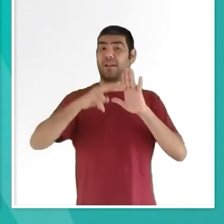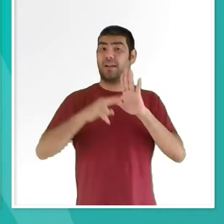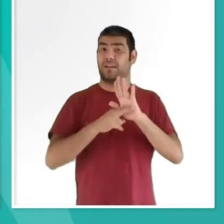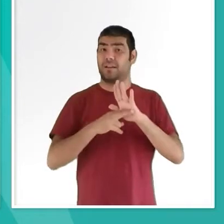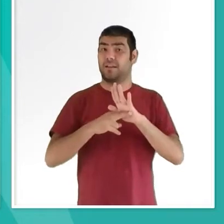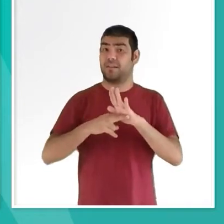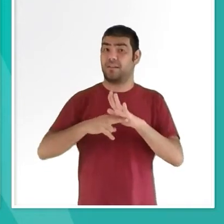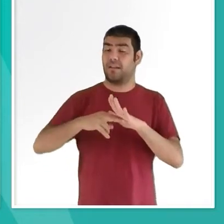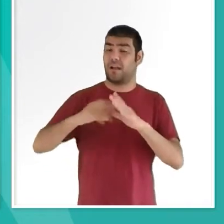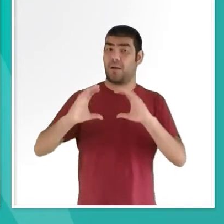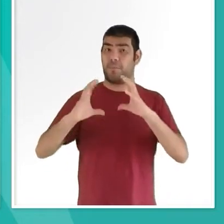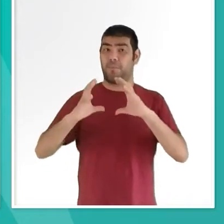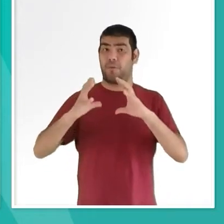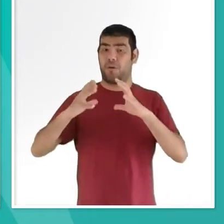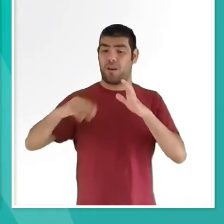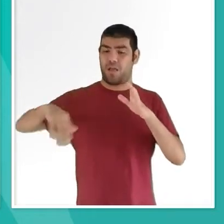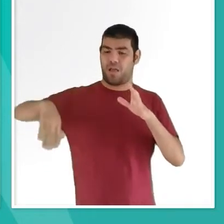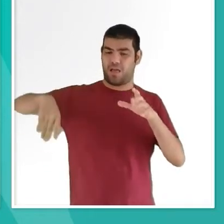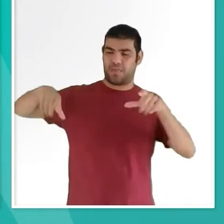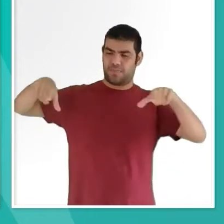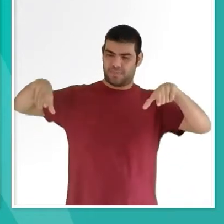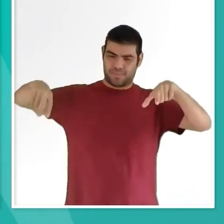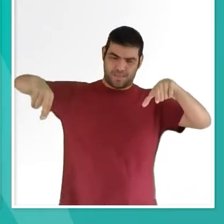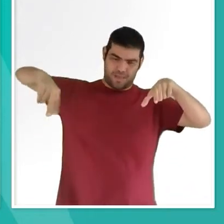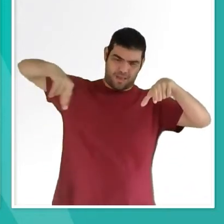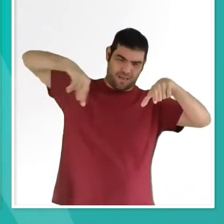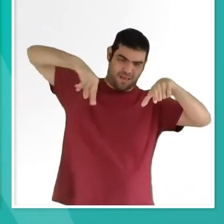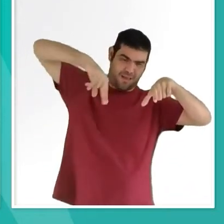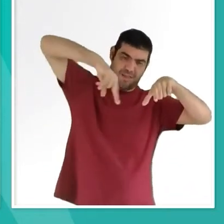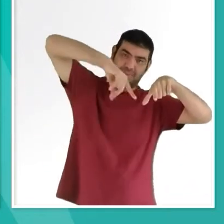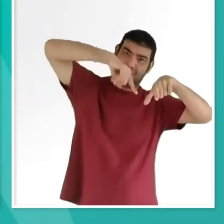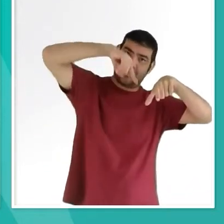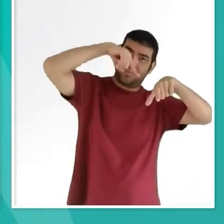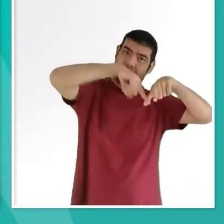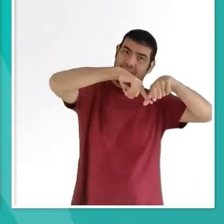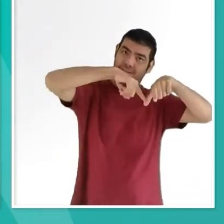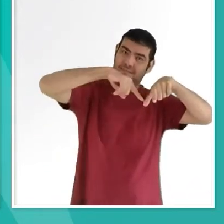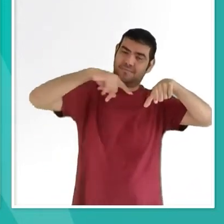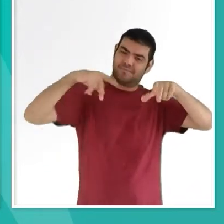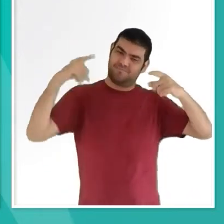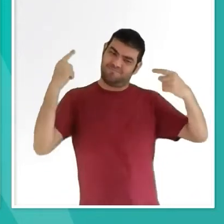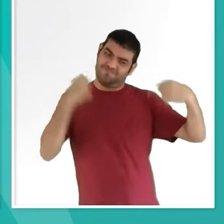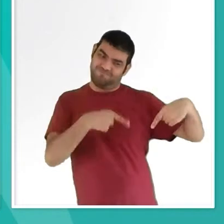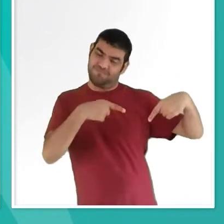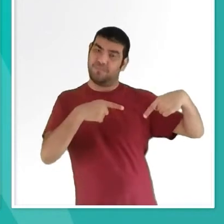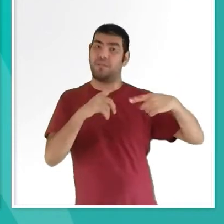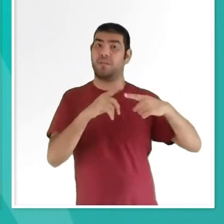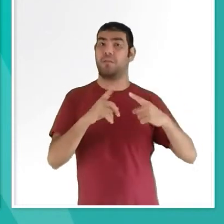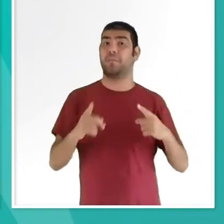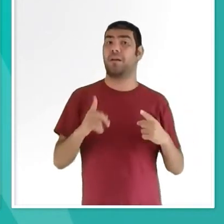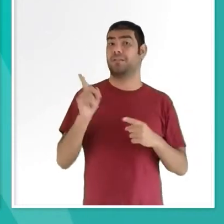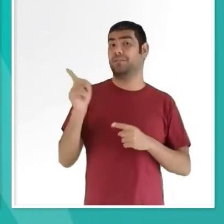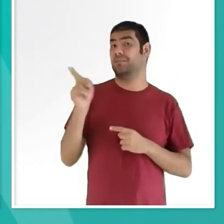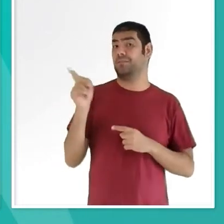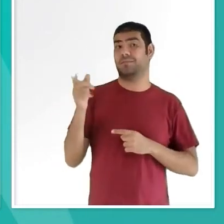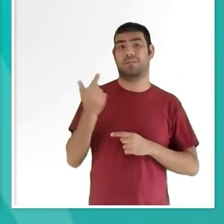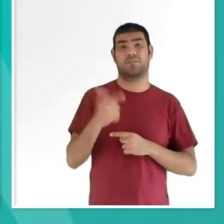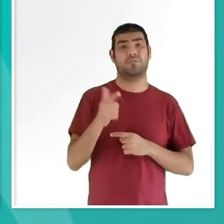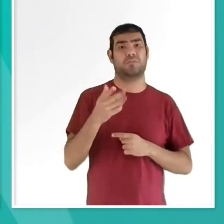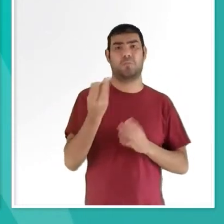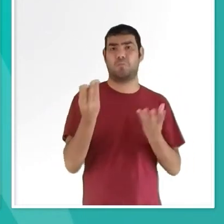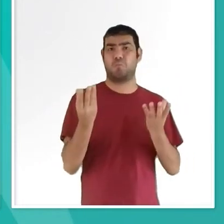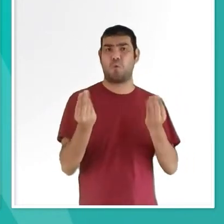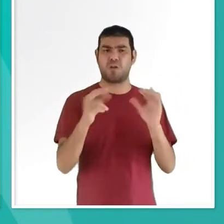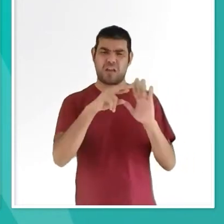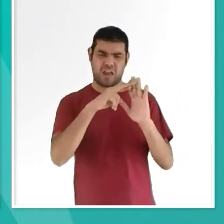bola até o final do campo adversário. Só que no cálcio não havia muitas regras. O